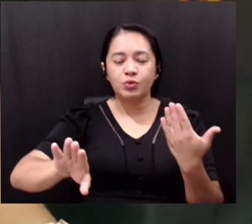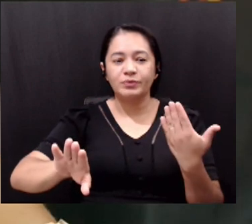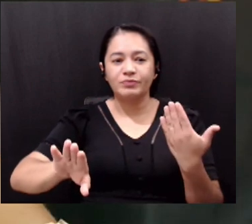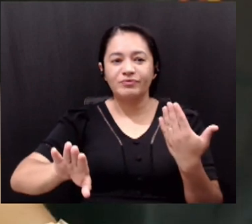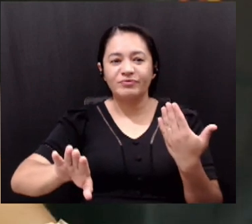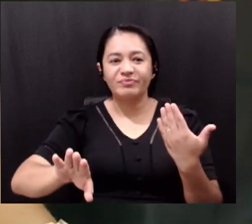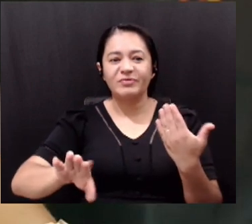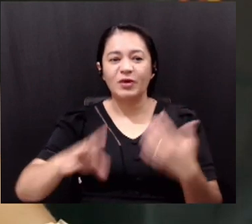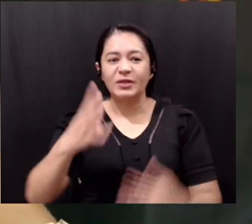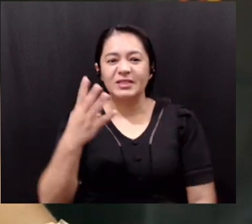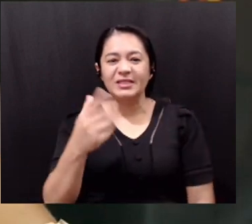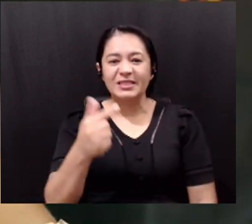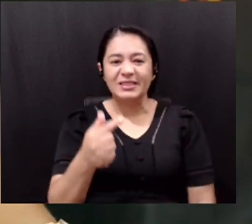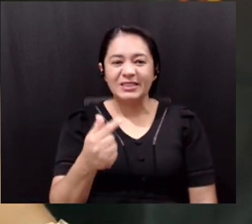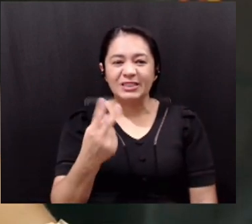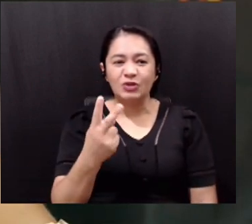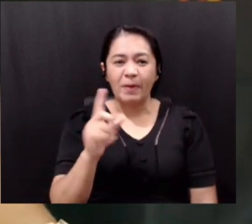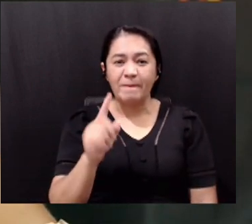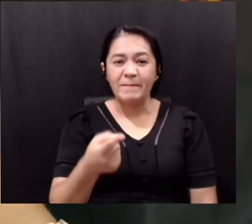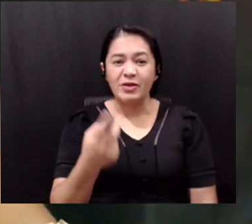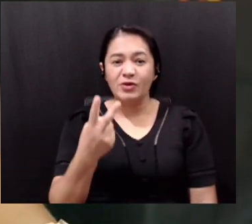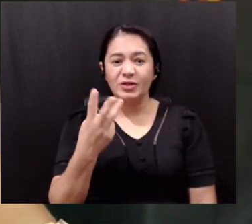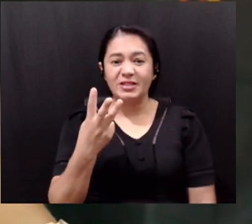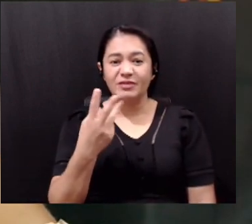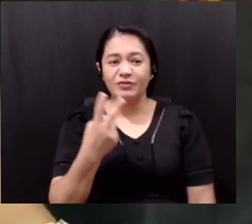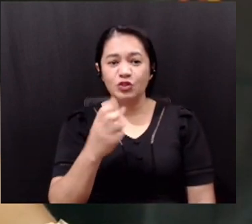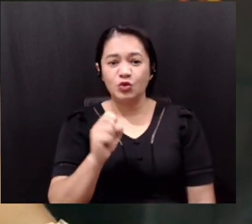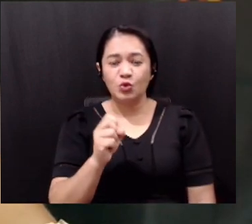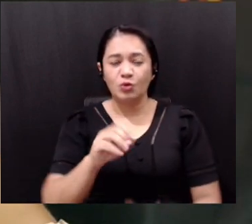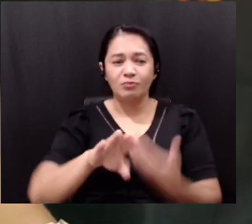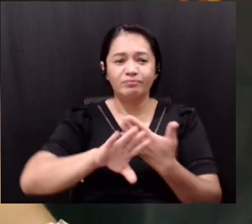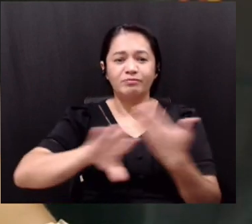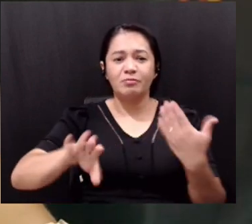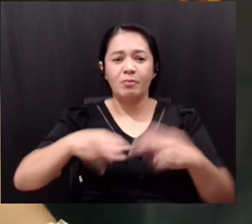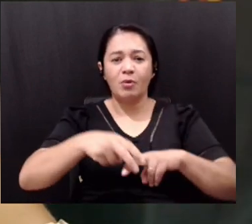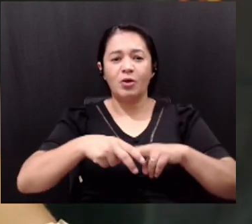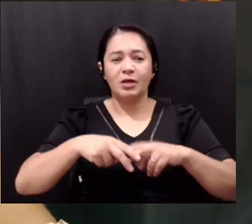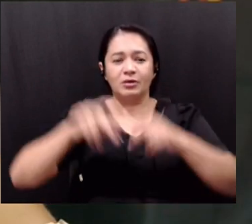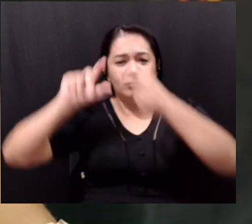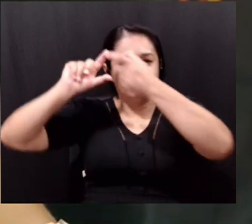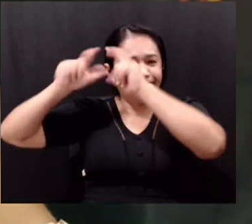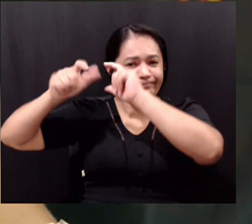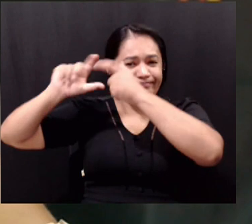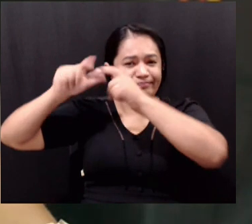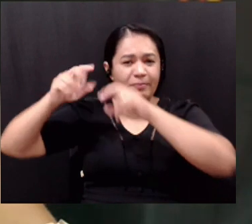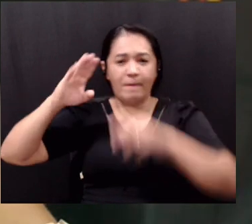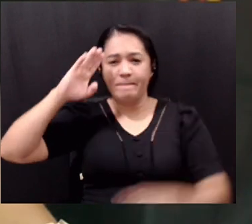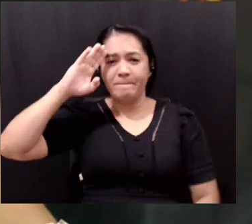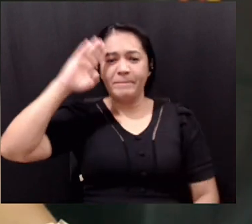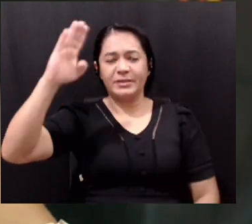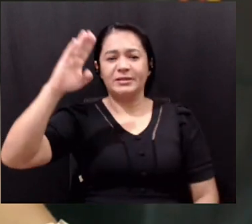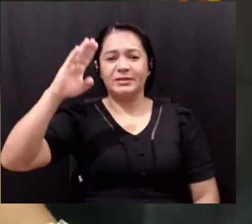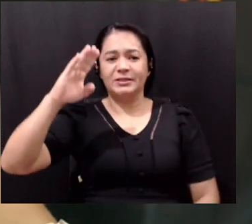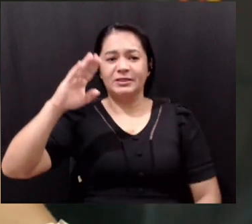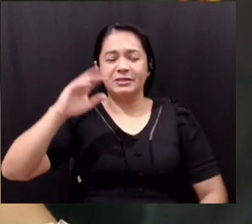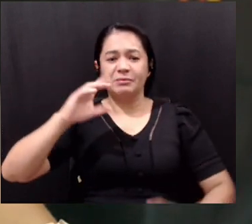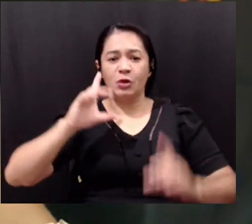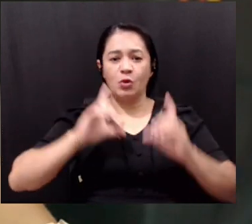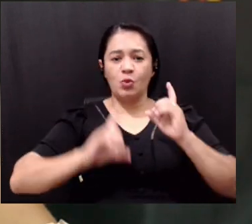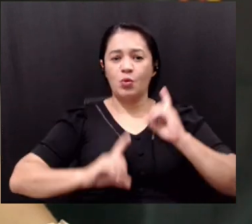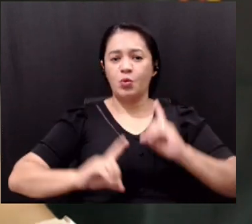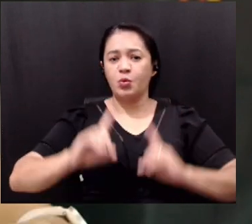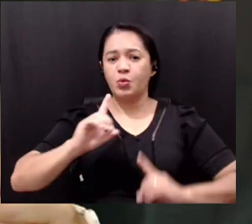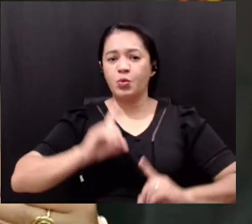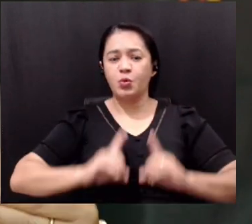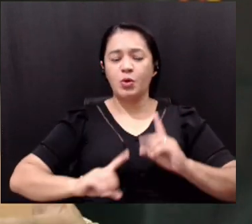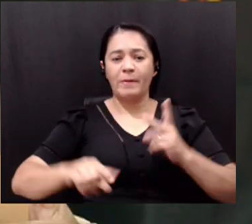472.328 licenças por conta dos transtornos mentais, principalmente por ansiedade e depressão. Esse é o maior número de